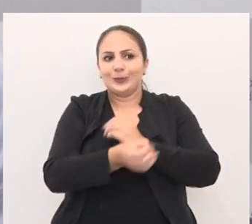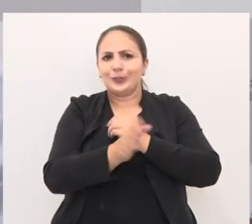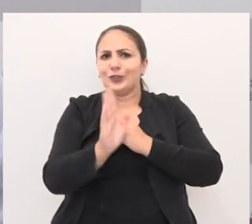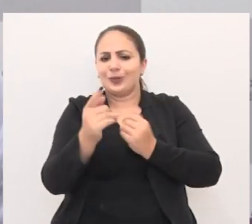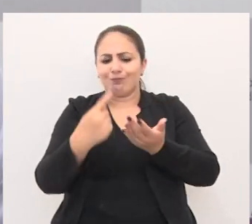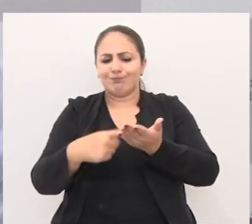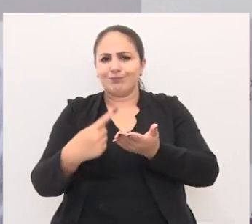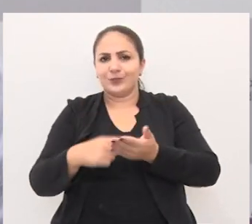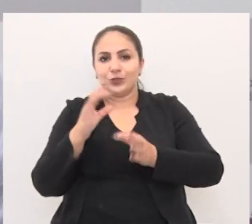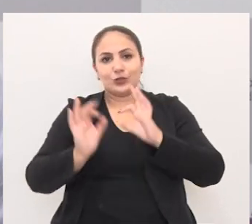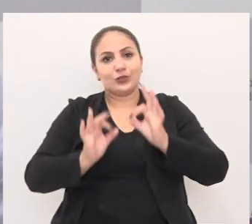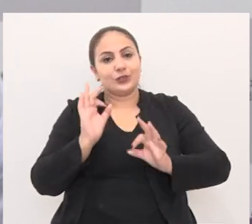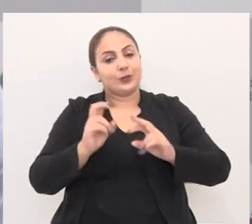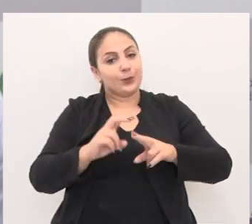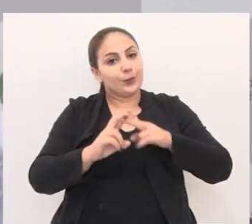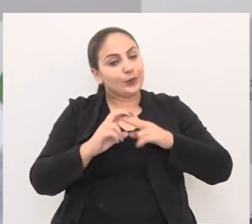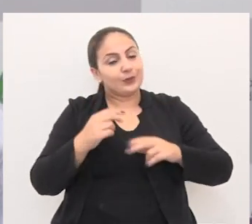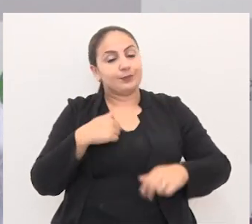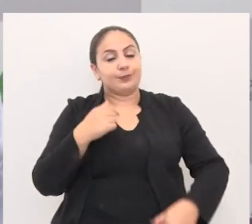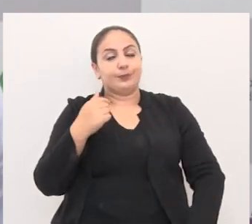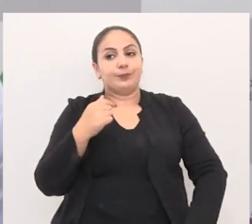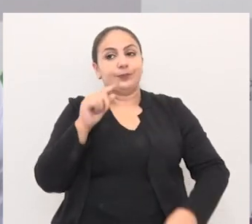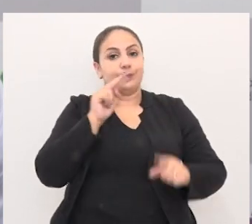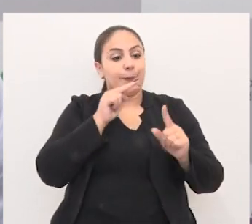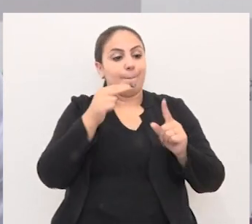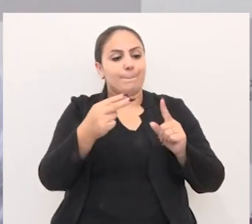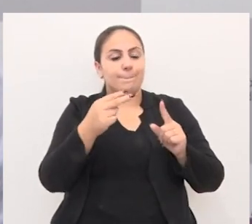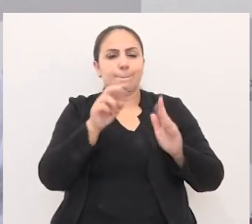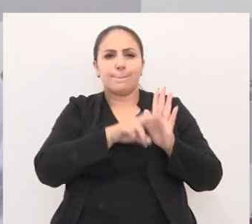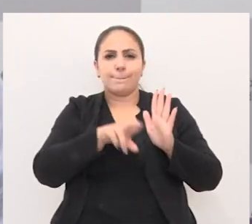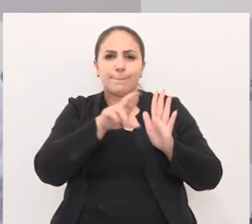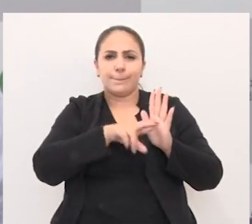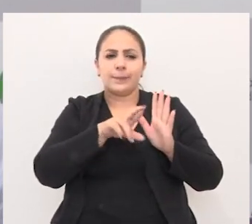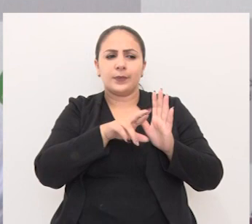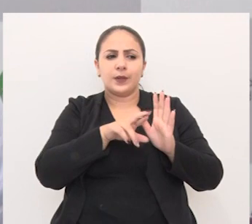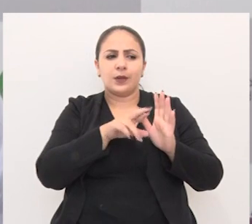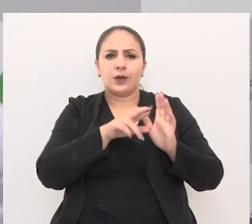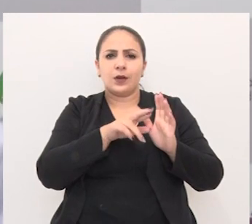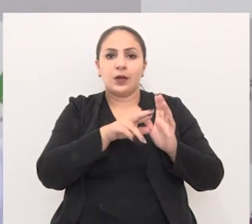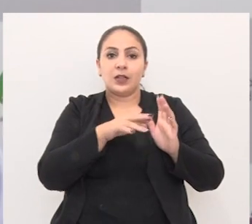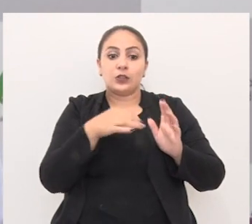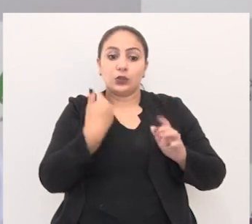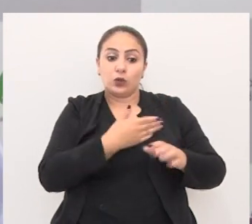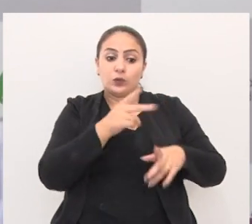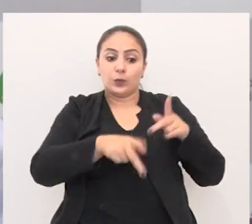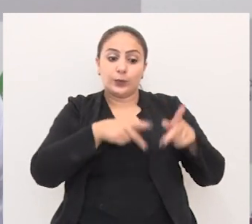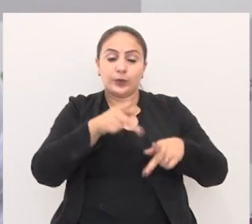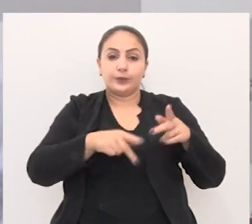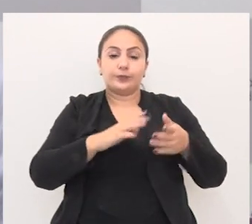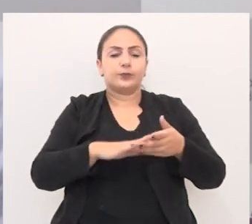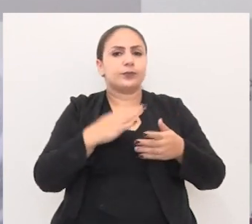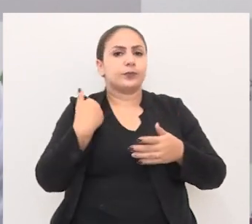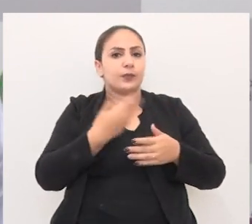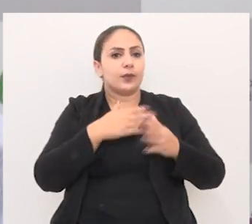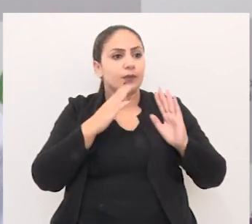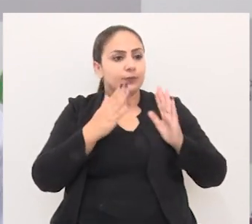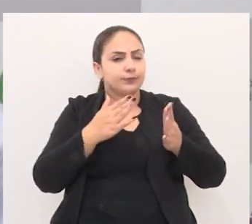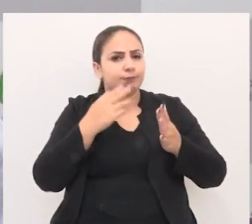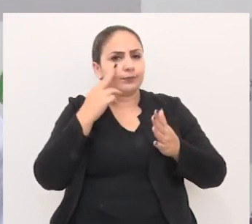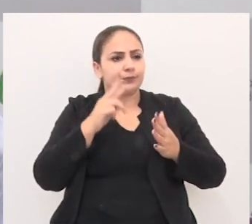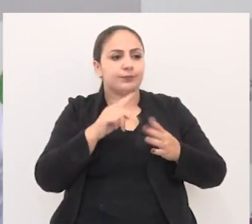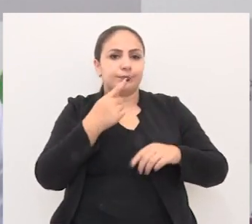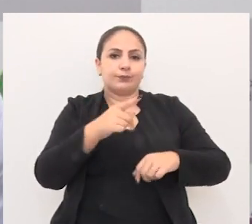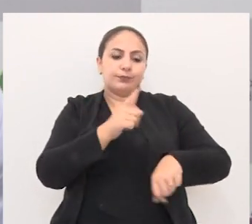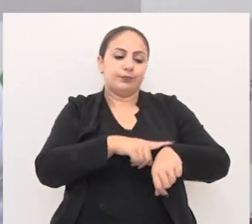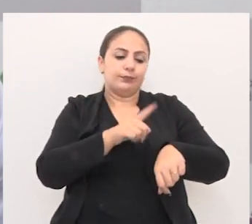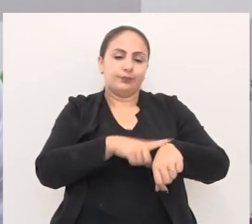pela justiça. Então, no meu ponto de vista, né, e representando uma boa parte da nossa população, nós já achamos que